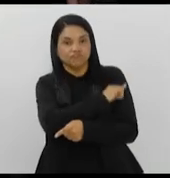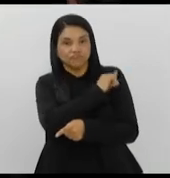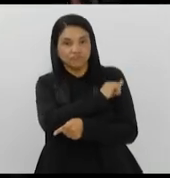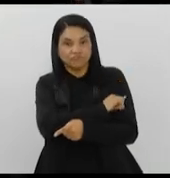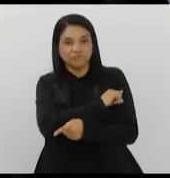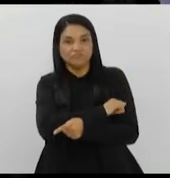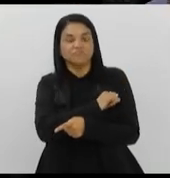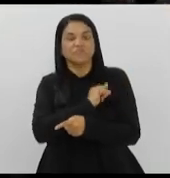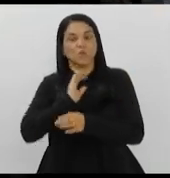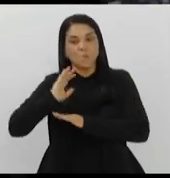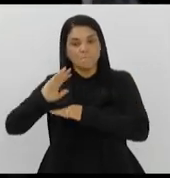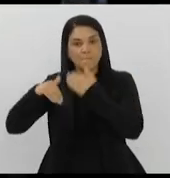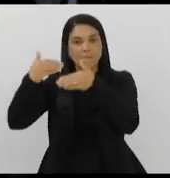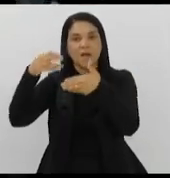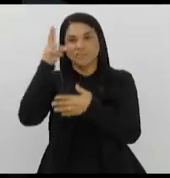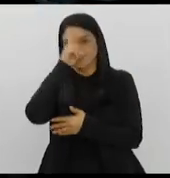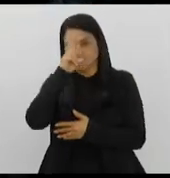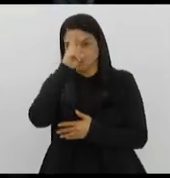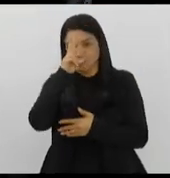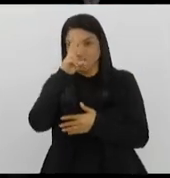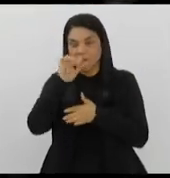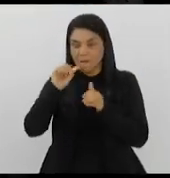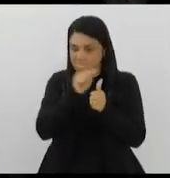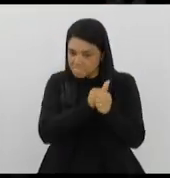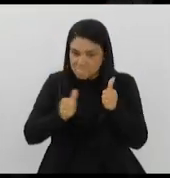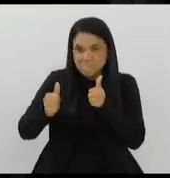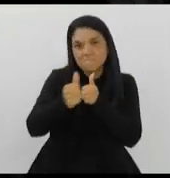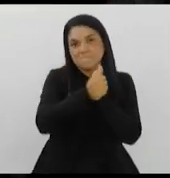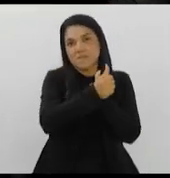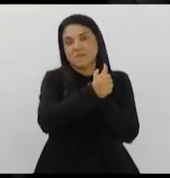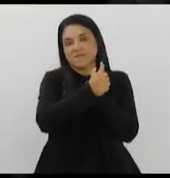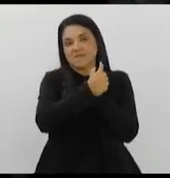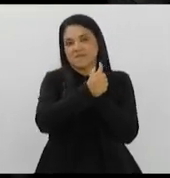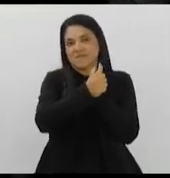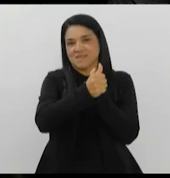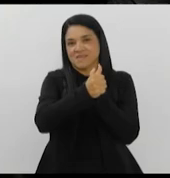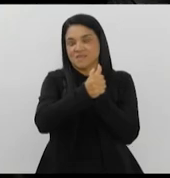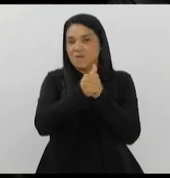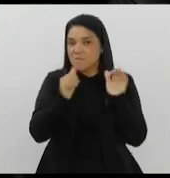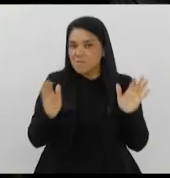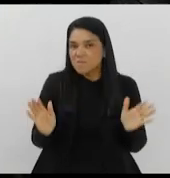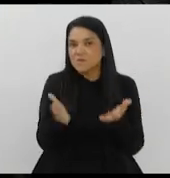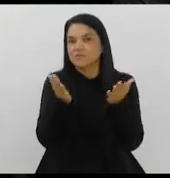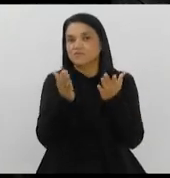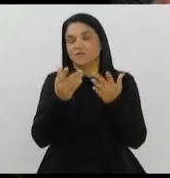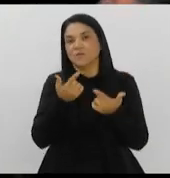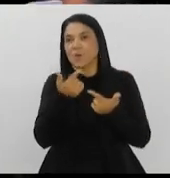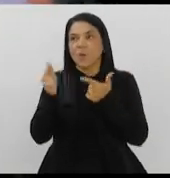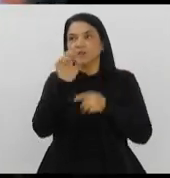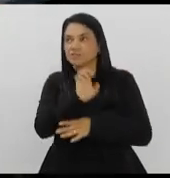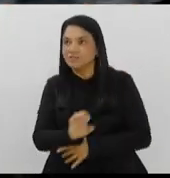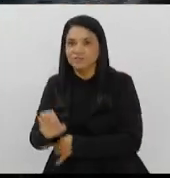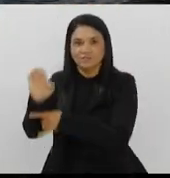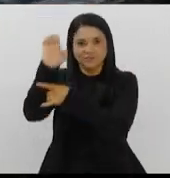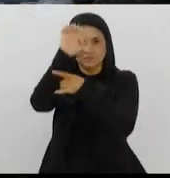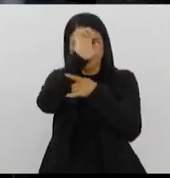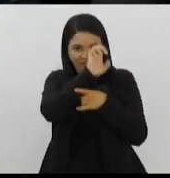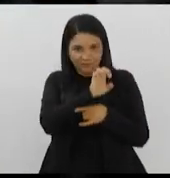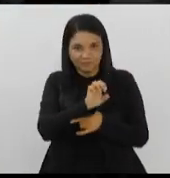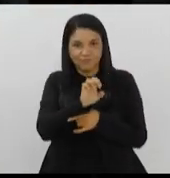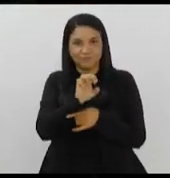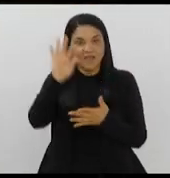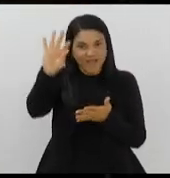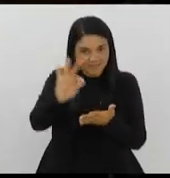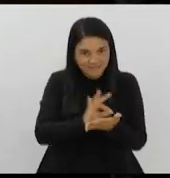primeira Assembleia a sair na vanguarda e ser signatária, motivando outras Assembleias que também assinem